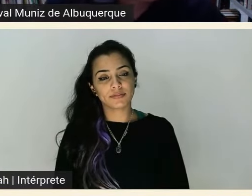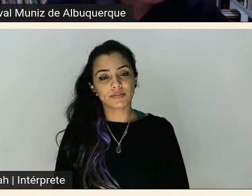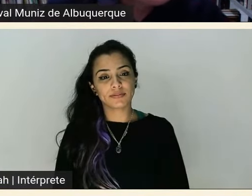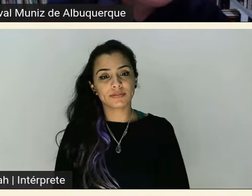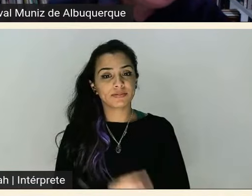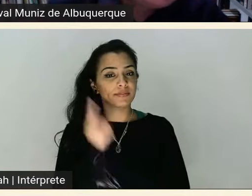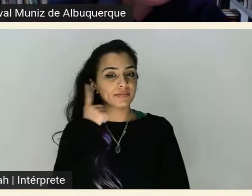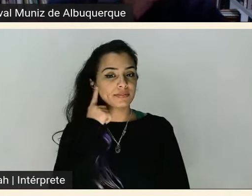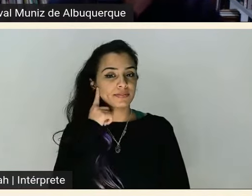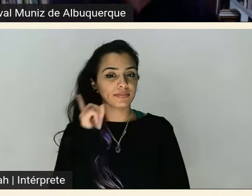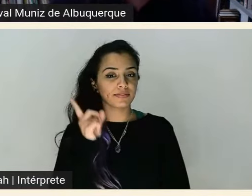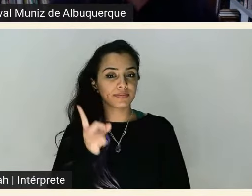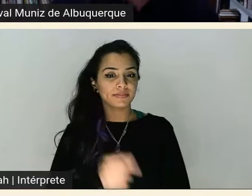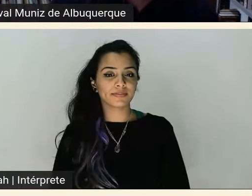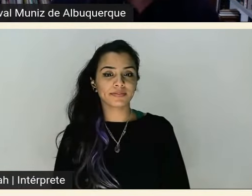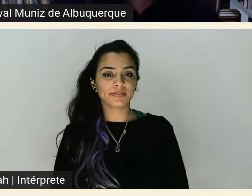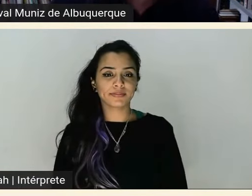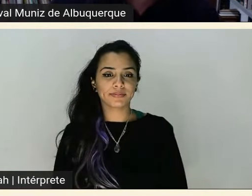Seu som.